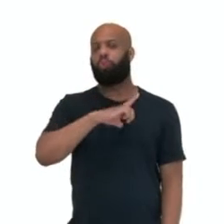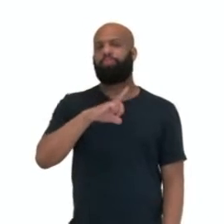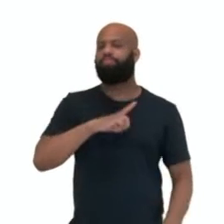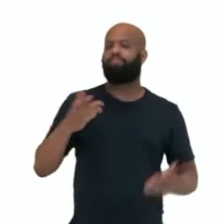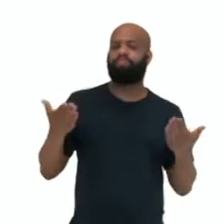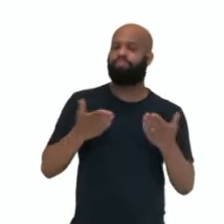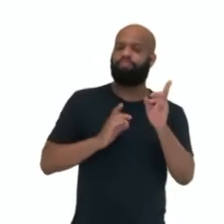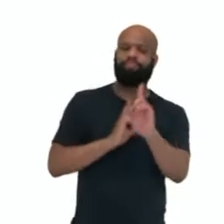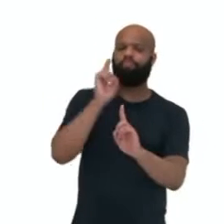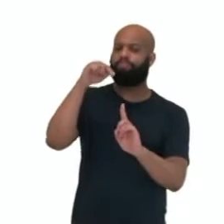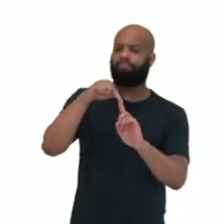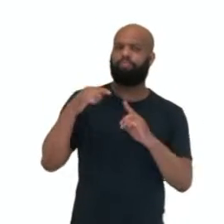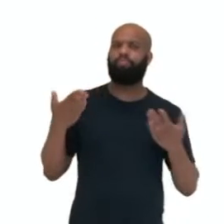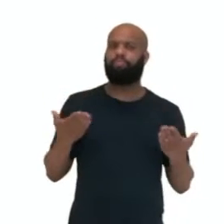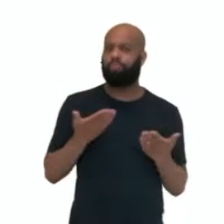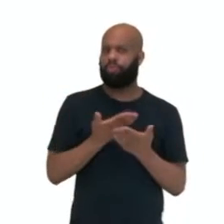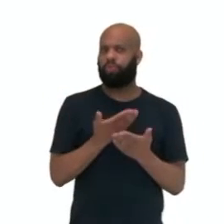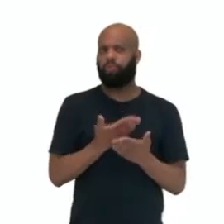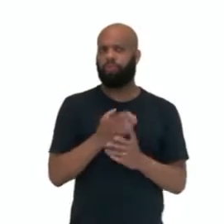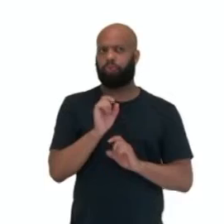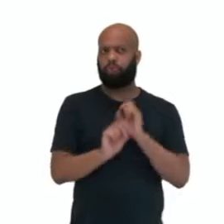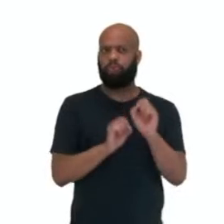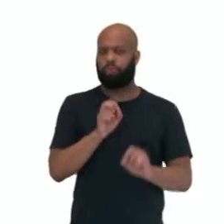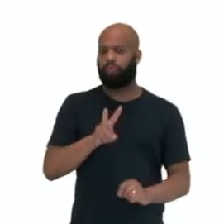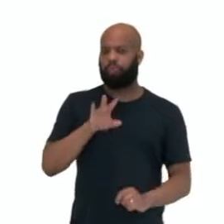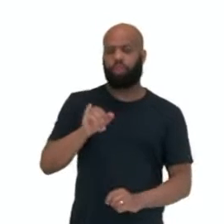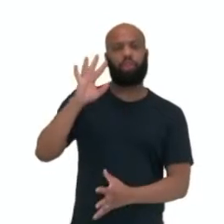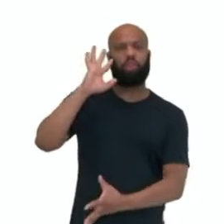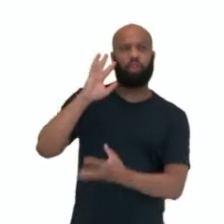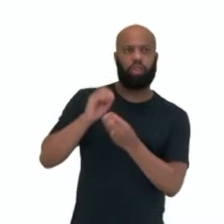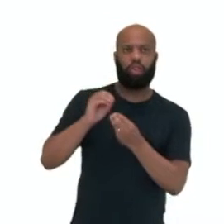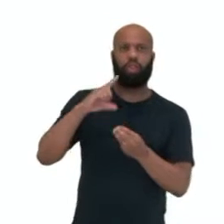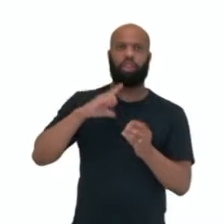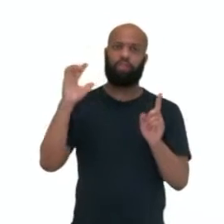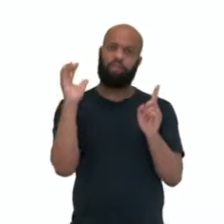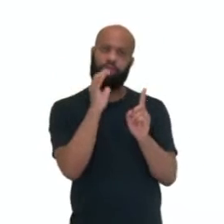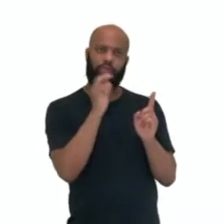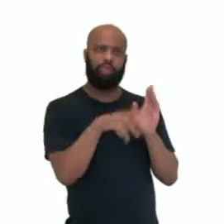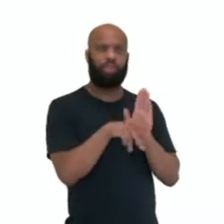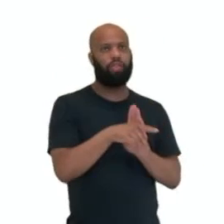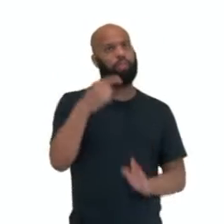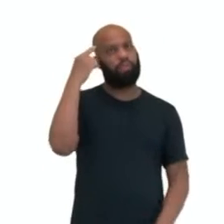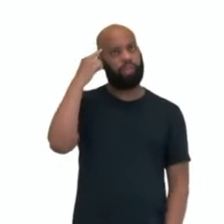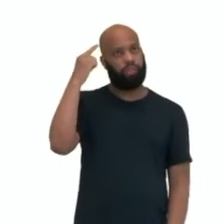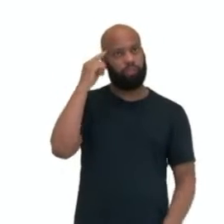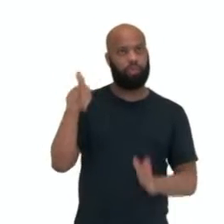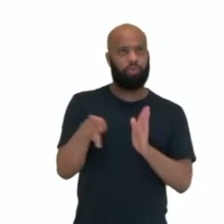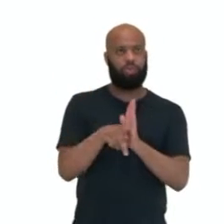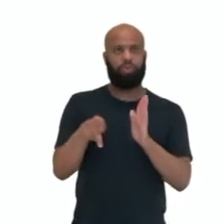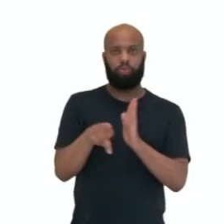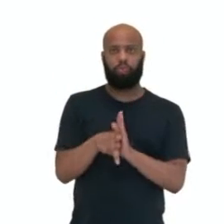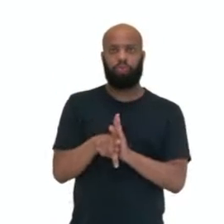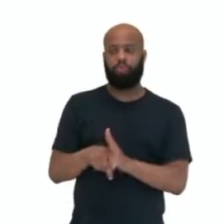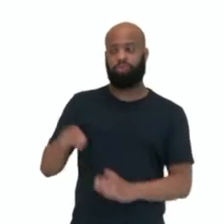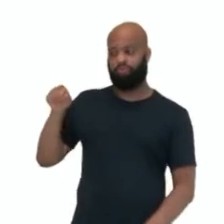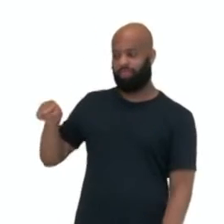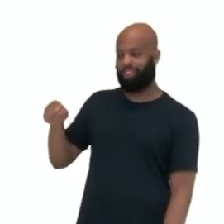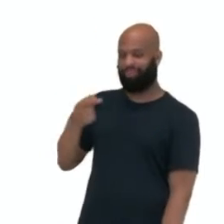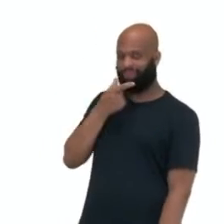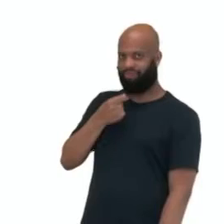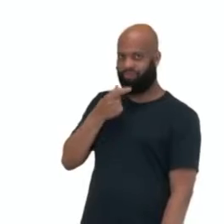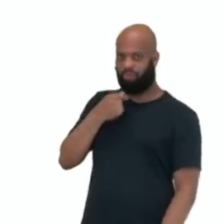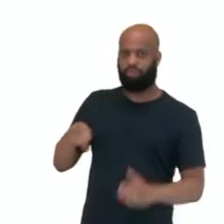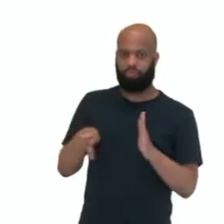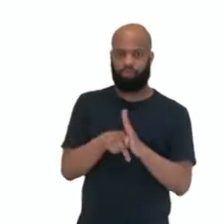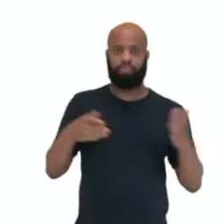nossos objetivos. O primeiro deles, compreender a influência do pensamento de Montesquieu nos estados